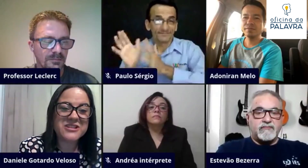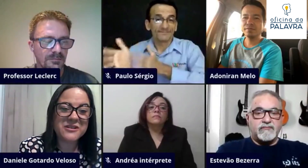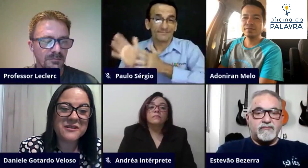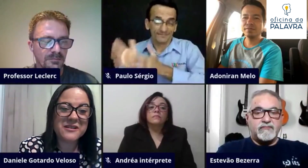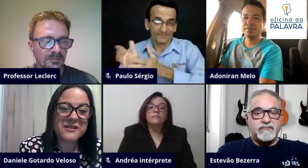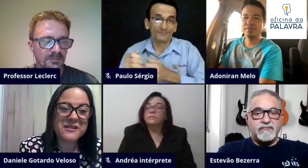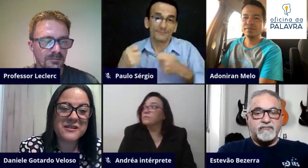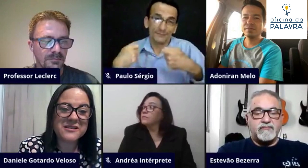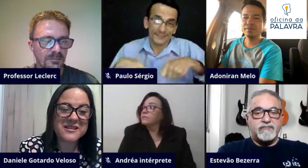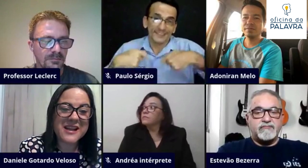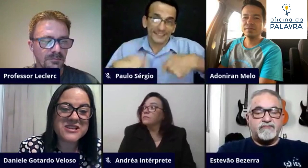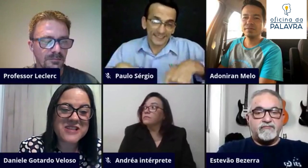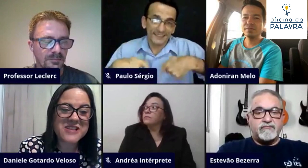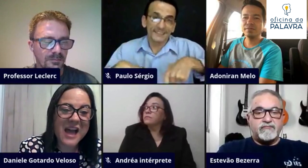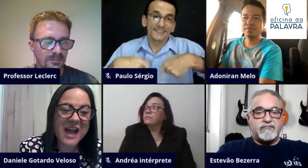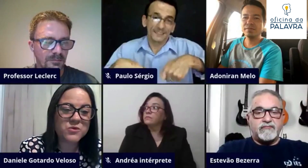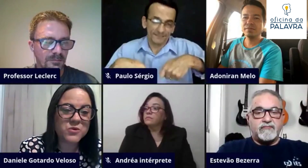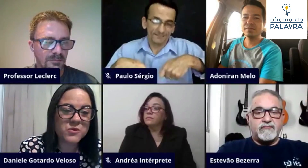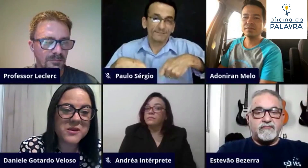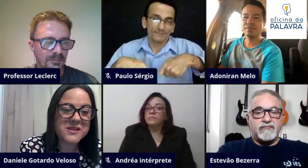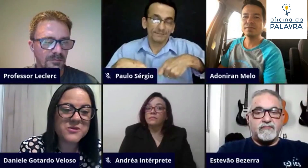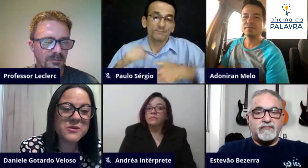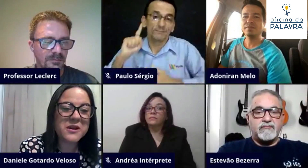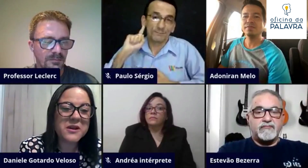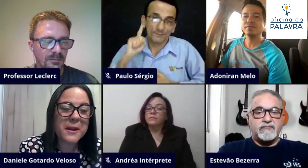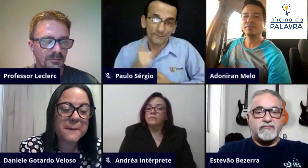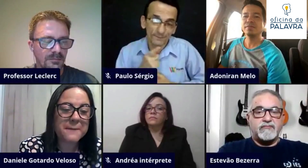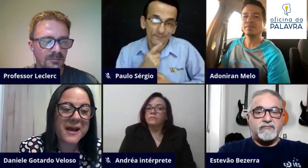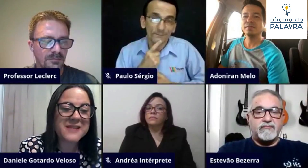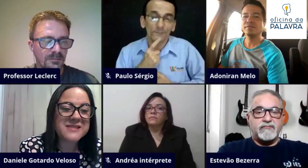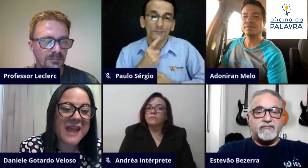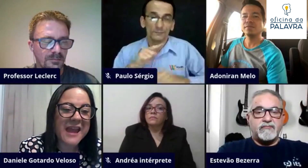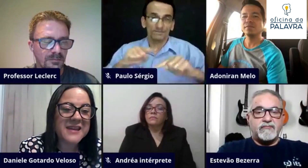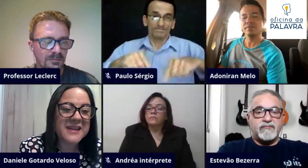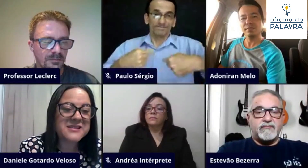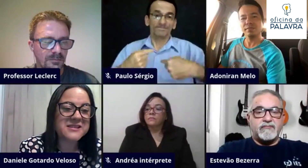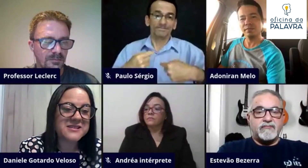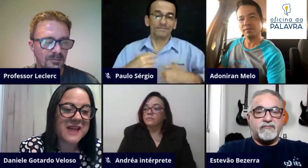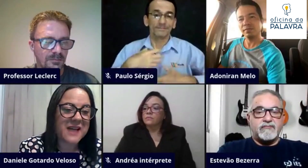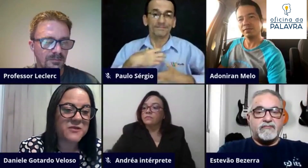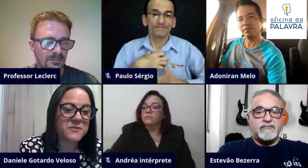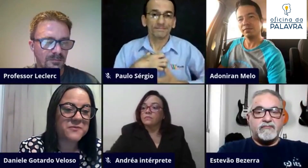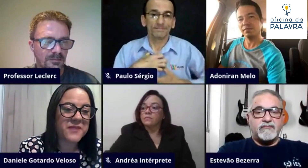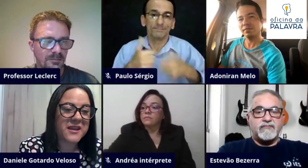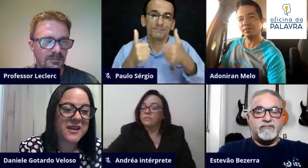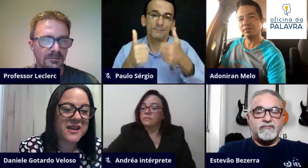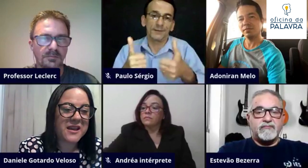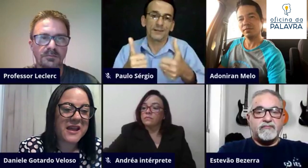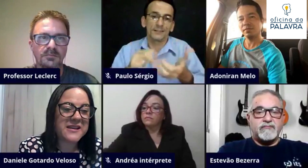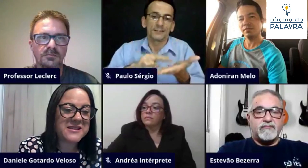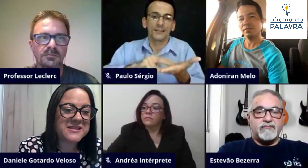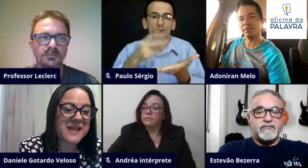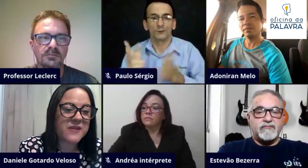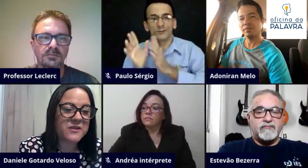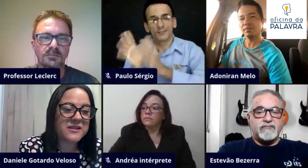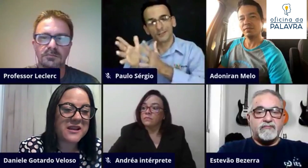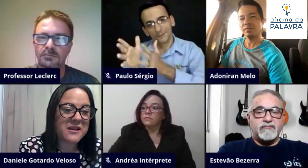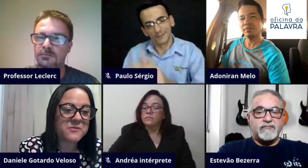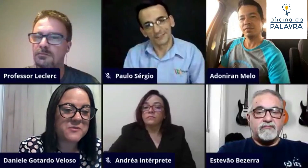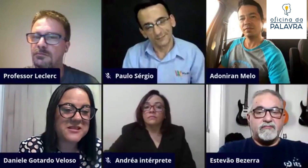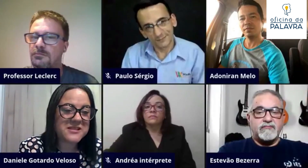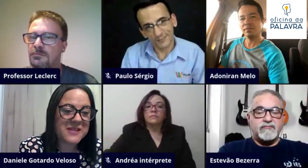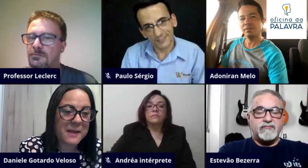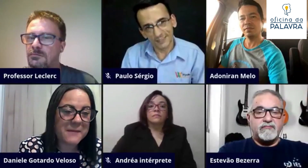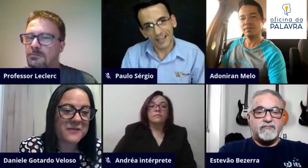a gente se engajar com tudo isso, mas é necessário. É necessário